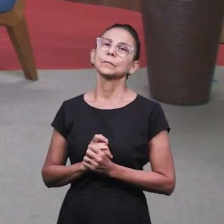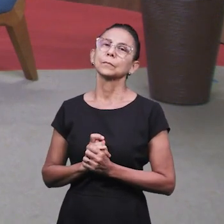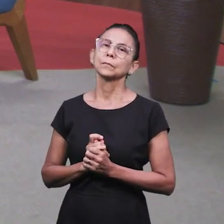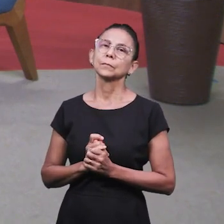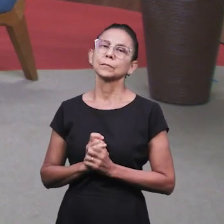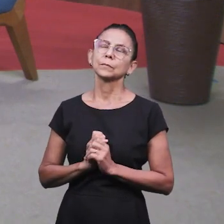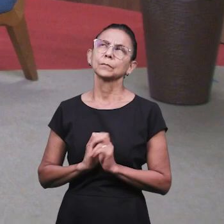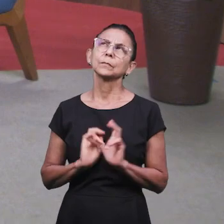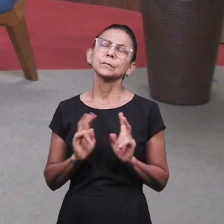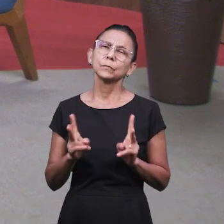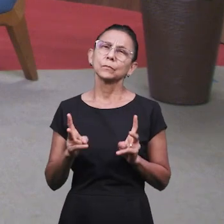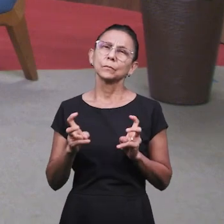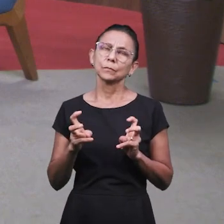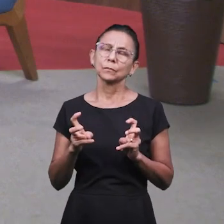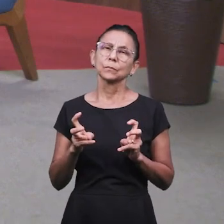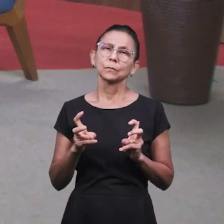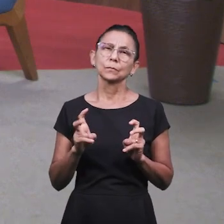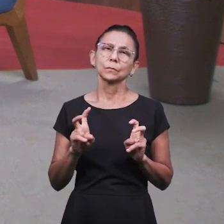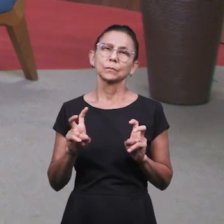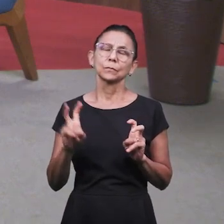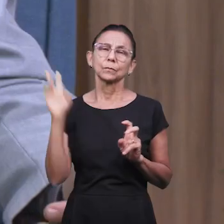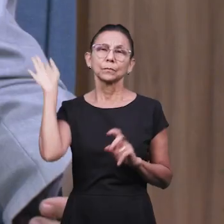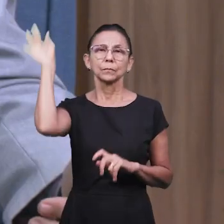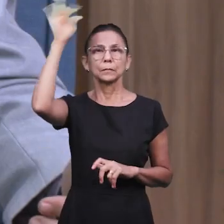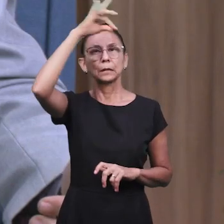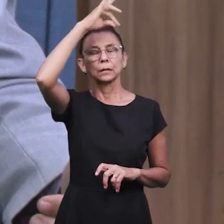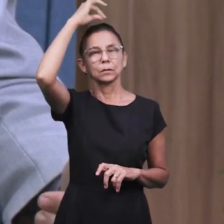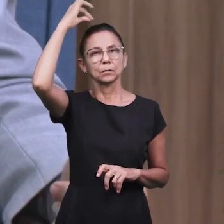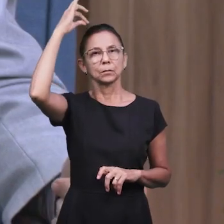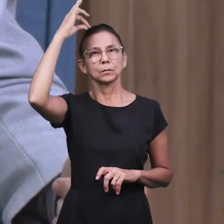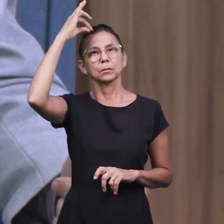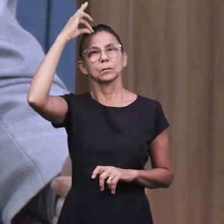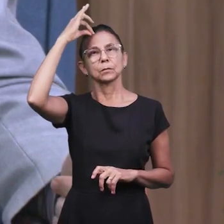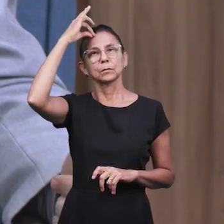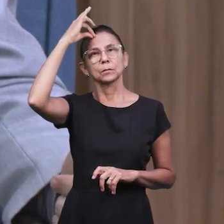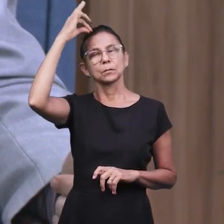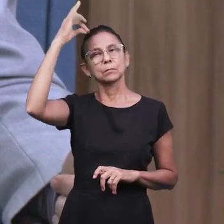faz perceber, essa figura do Espírito Santo se faz perceber